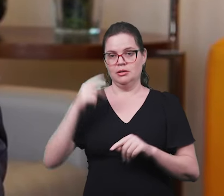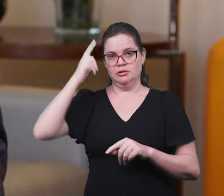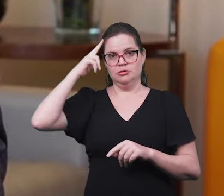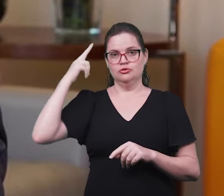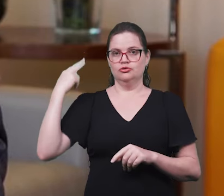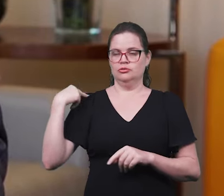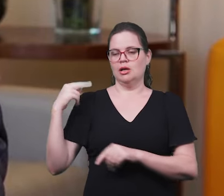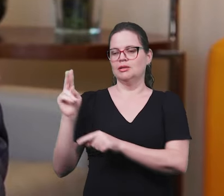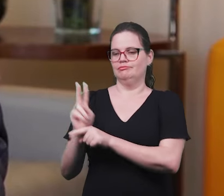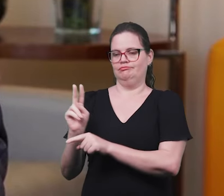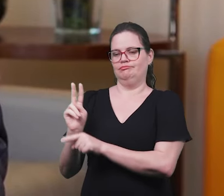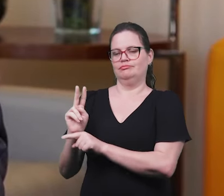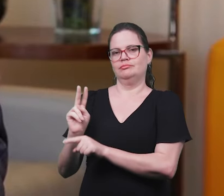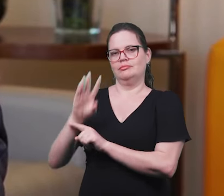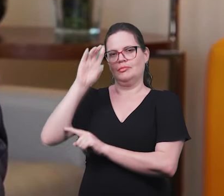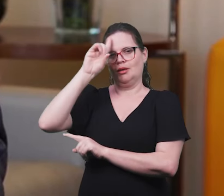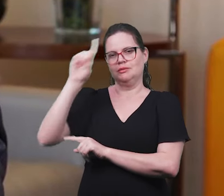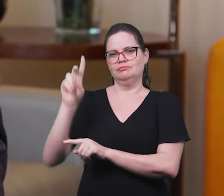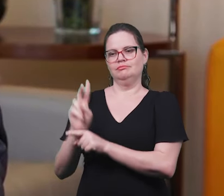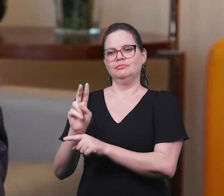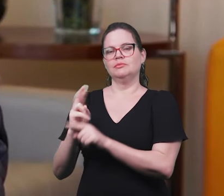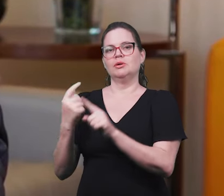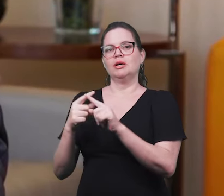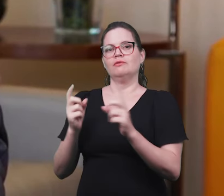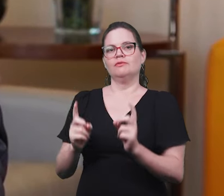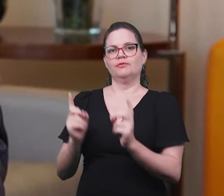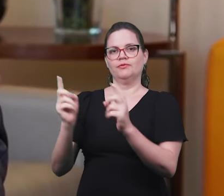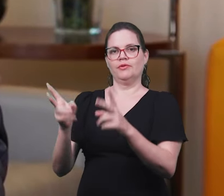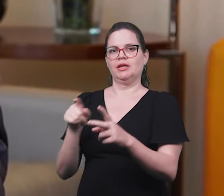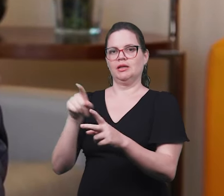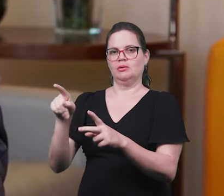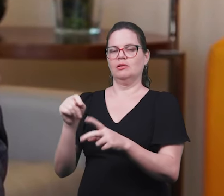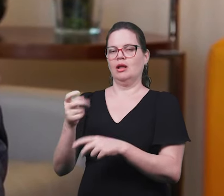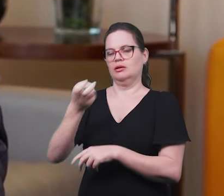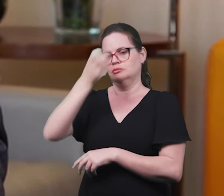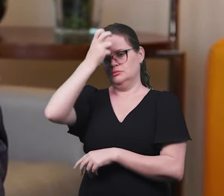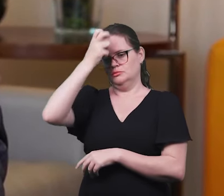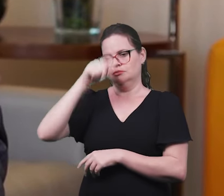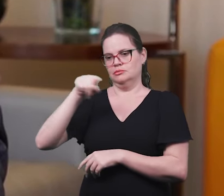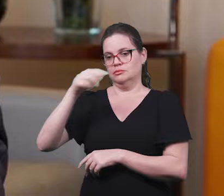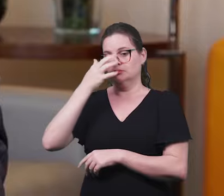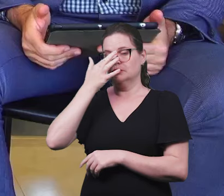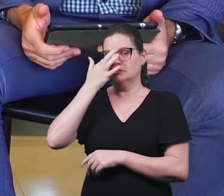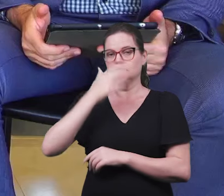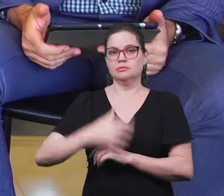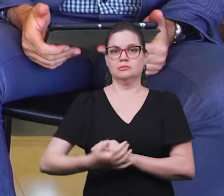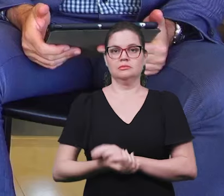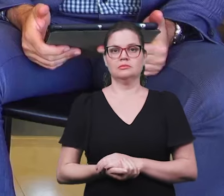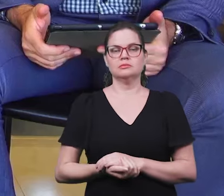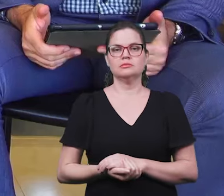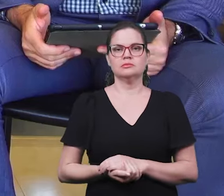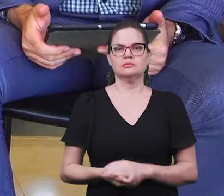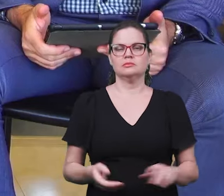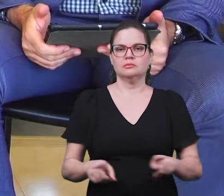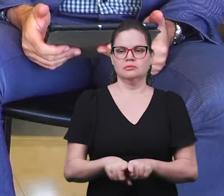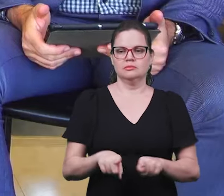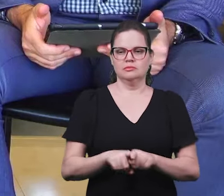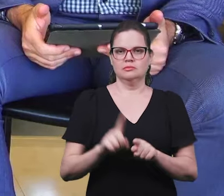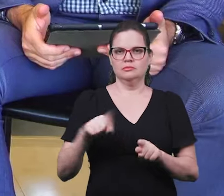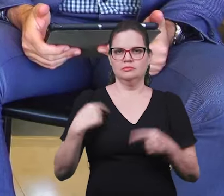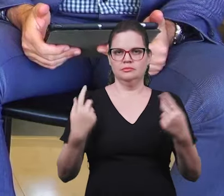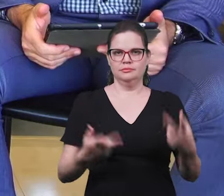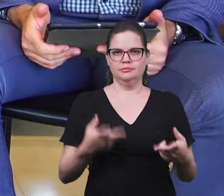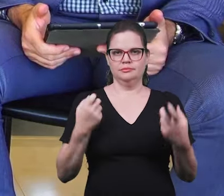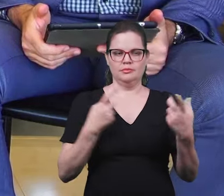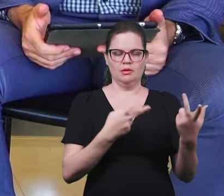foi preservada quando ele é vendido ali para aquela caravana de ismaelitas. Então a gente percebe o seguinte: o pastor Isaías